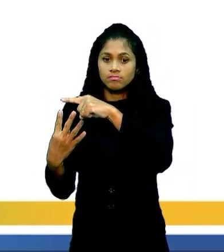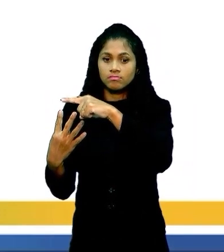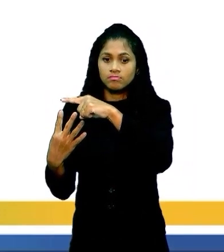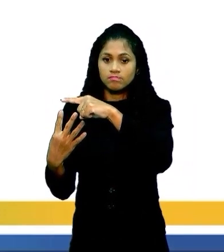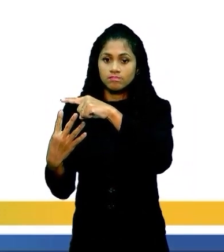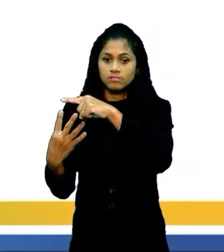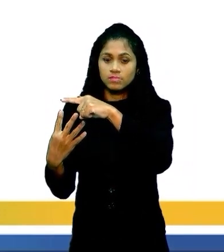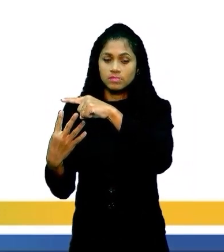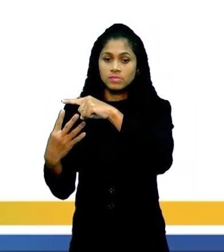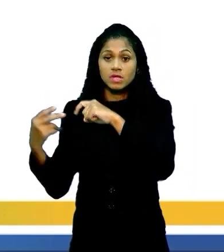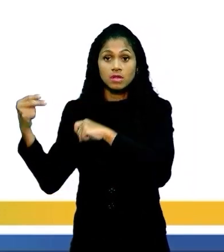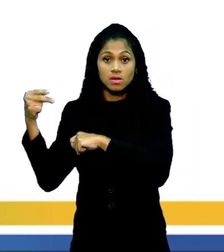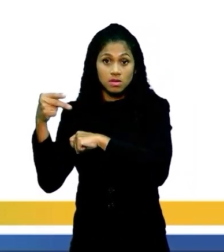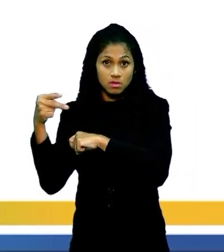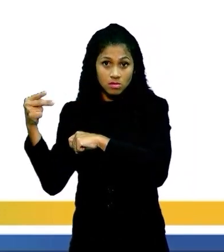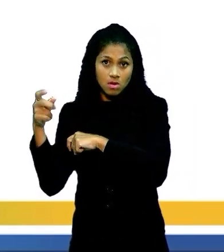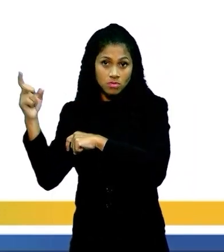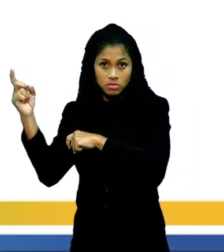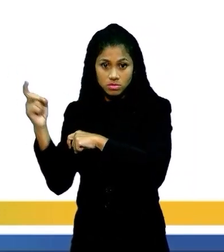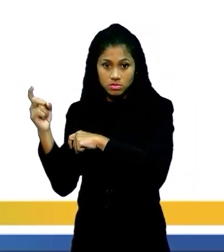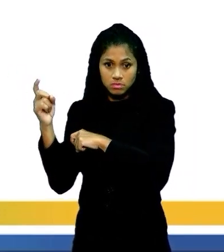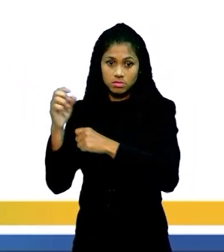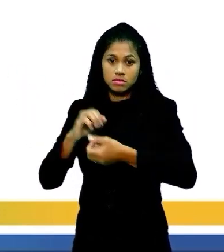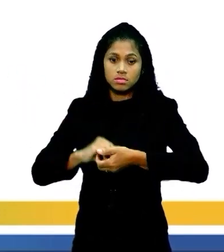5/4, que é igual a x.